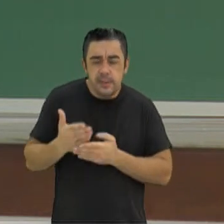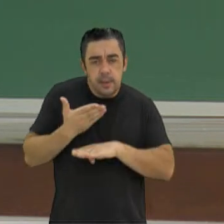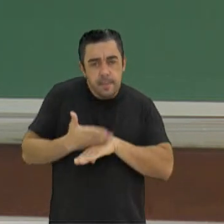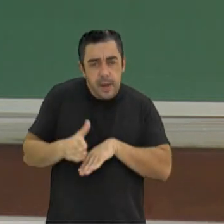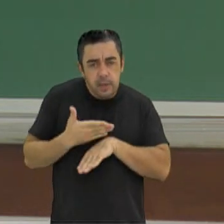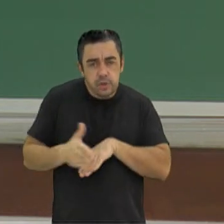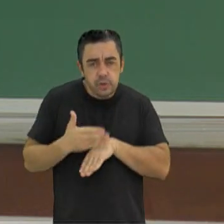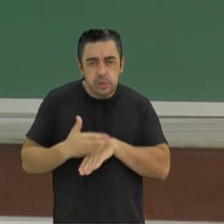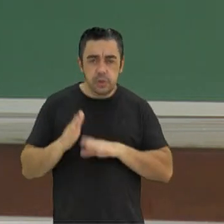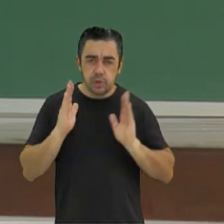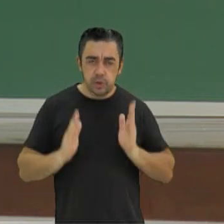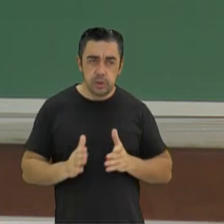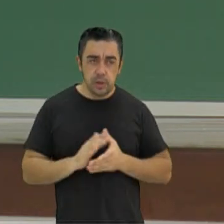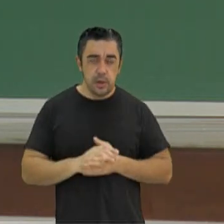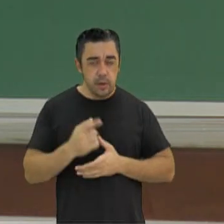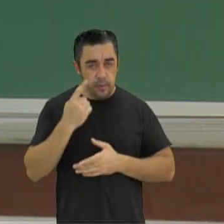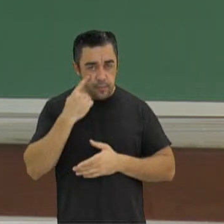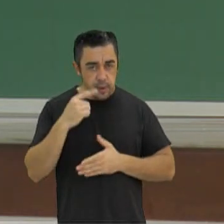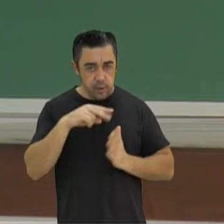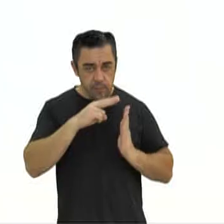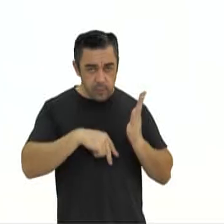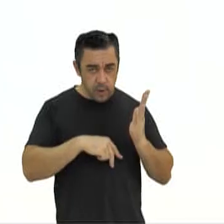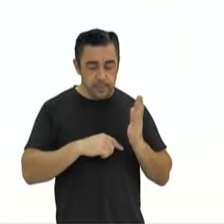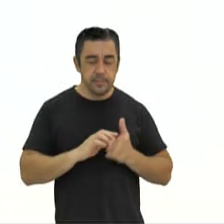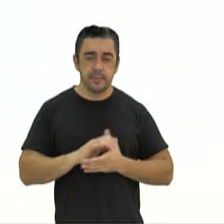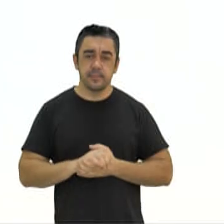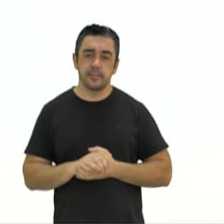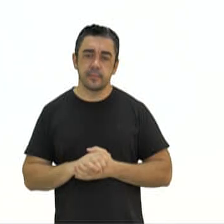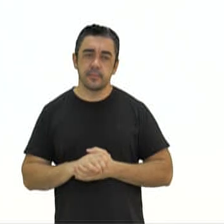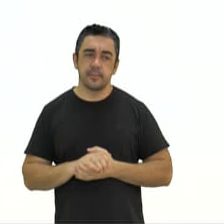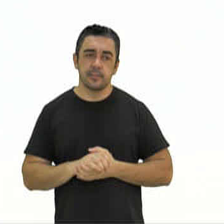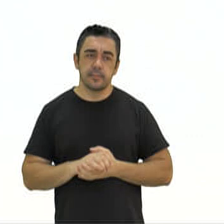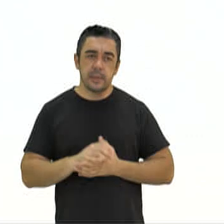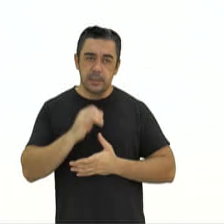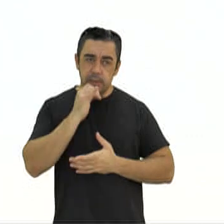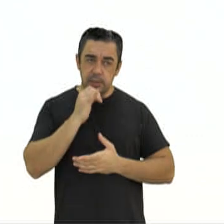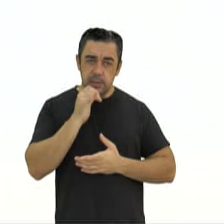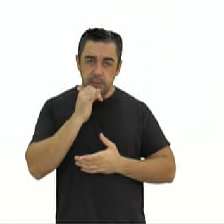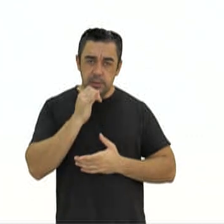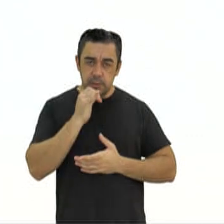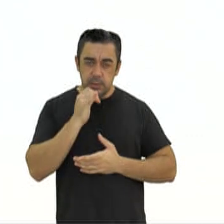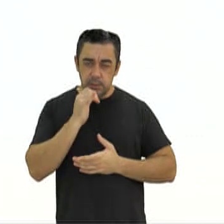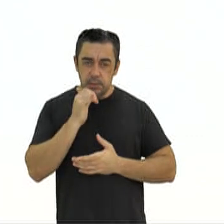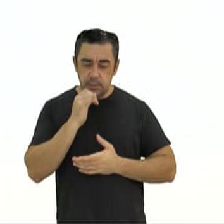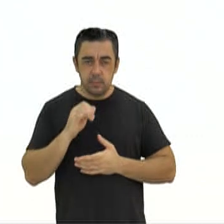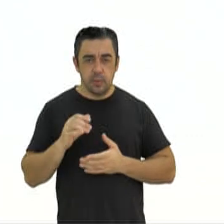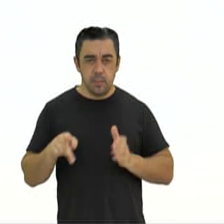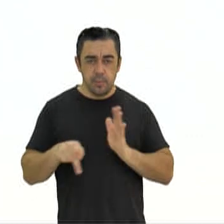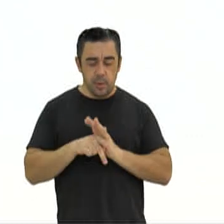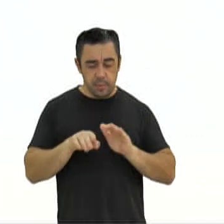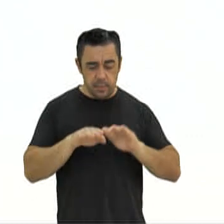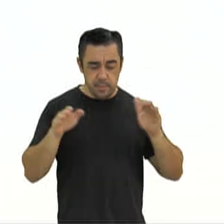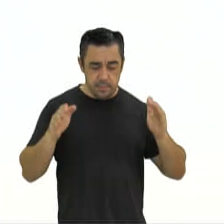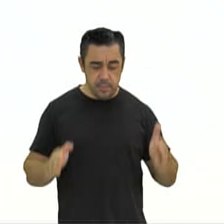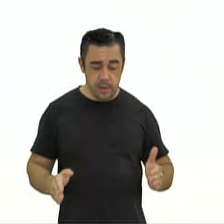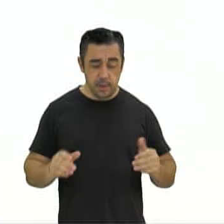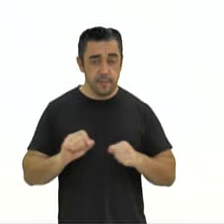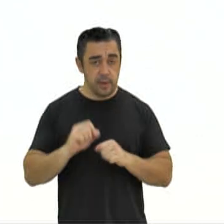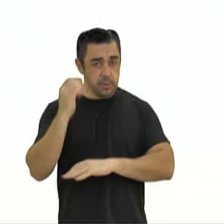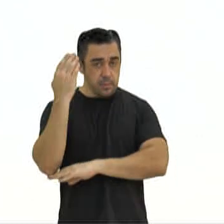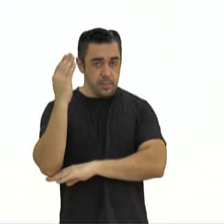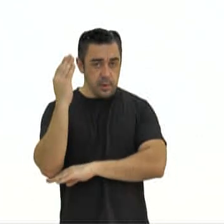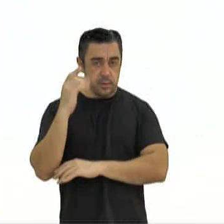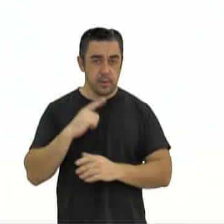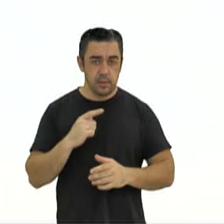exercício aqui. Vou ler com vocês. Um suporte de mesa feito de madeira maciça é constituído de um